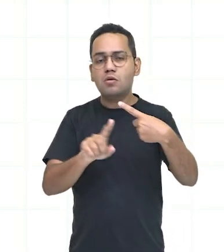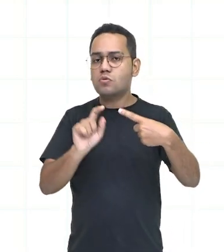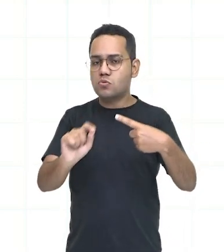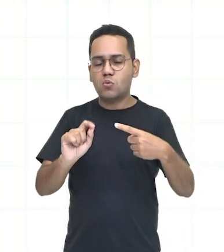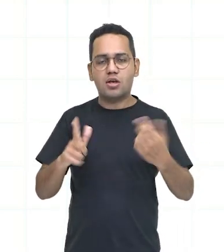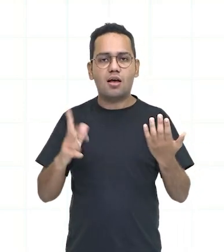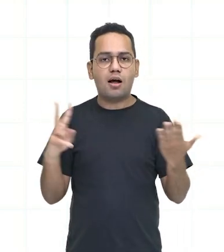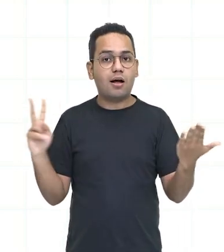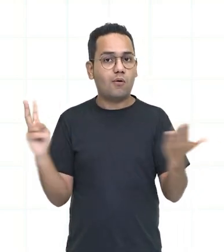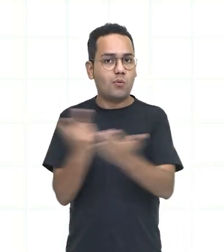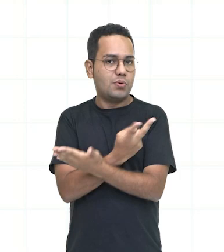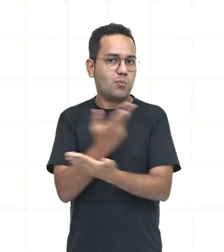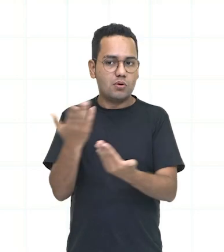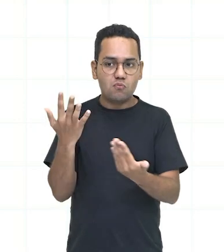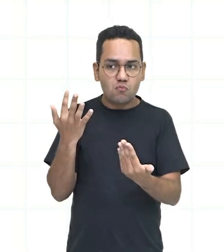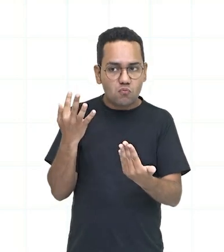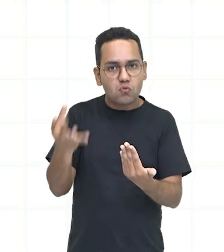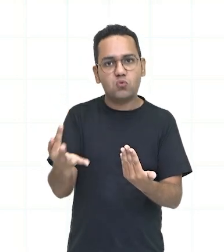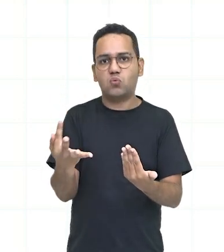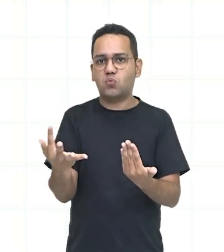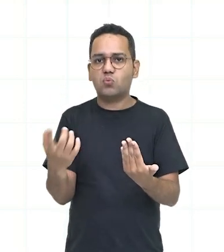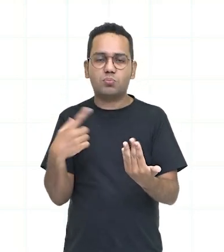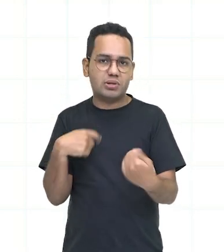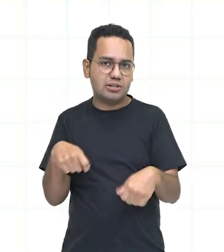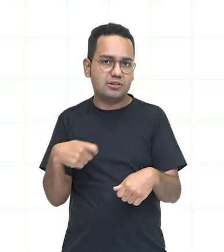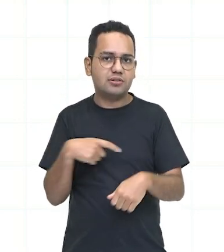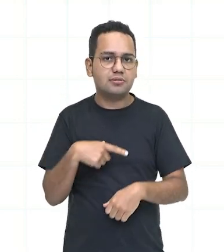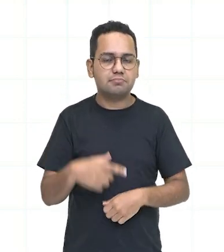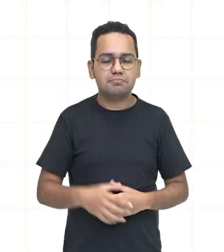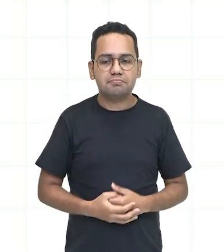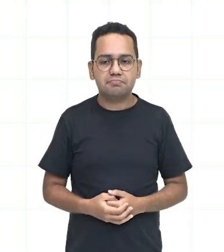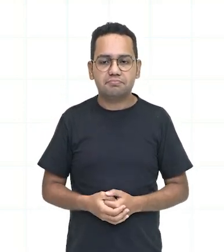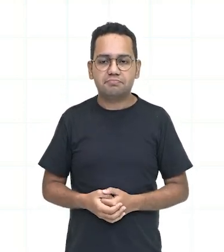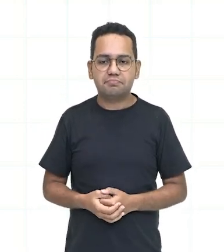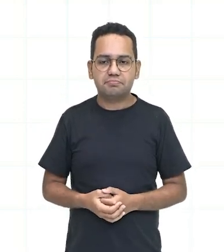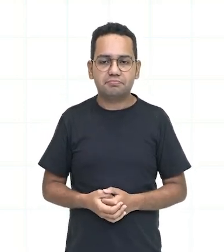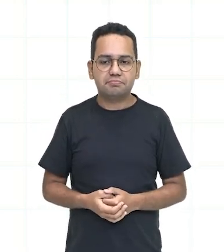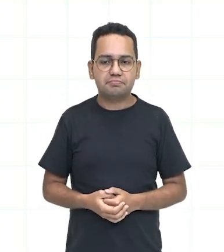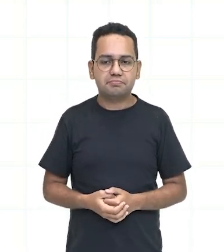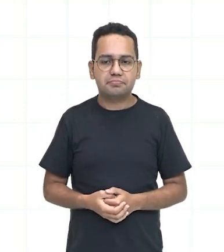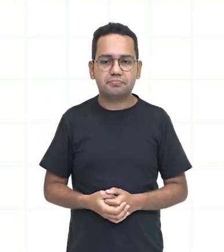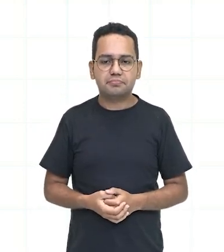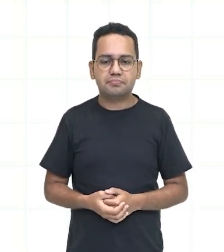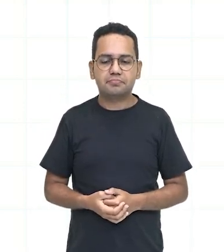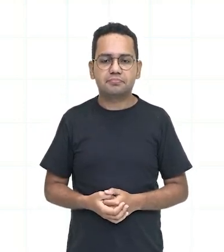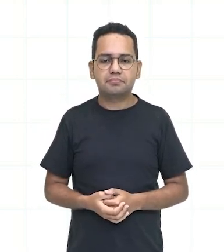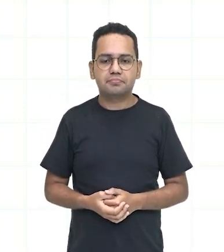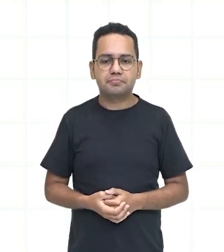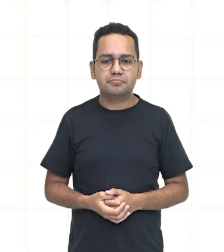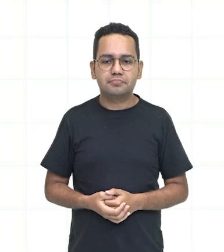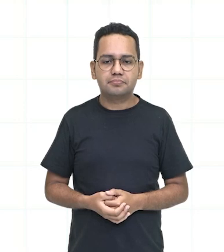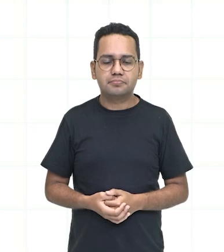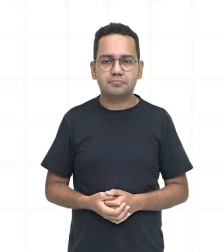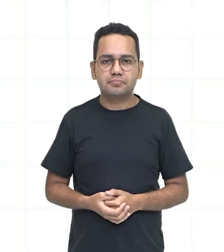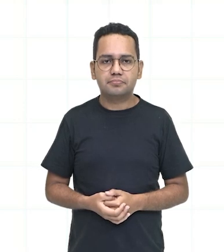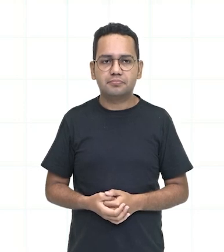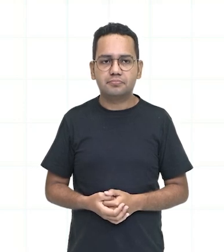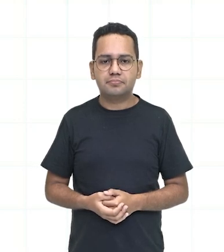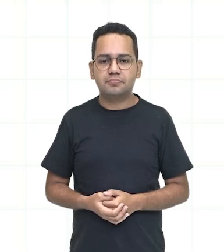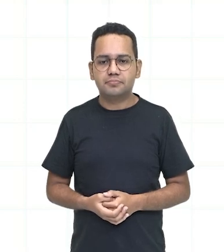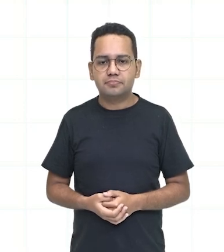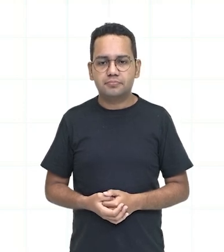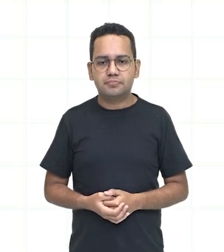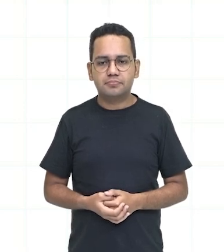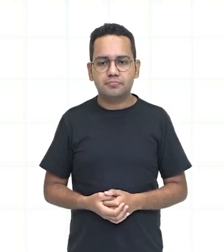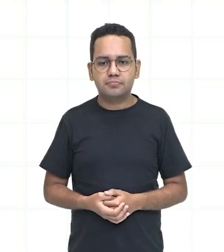vai estar no futuro, tá? Uma formação de futuro, tá? Aqui nós vamos prestar atenção